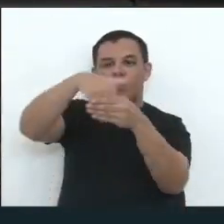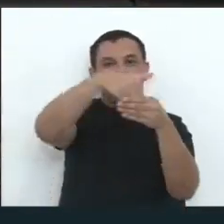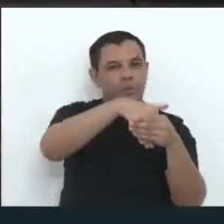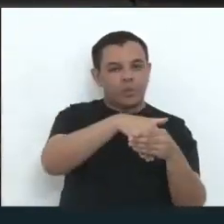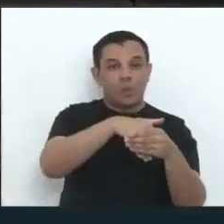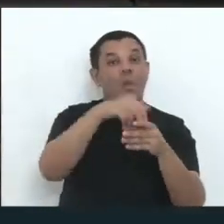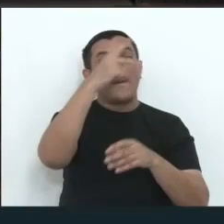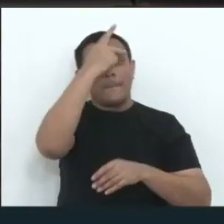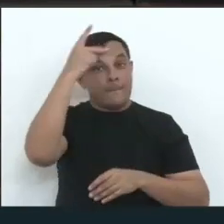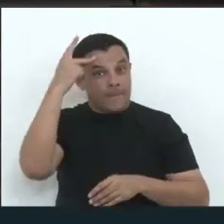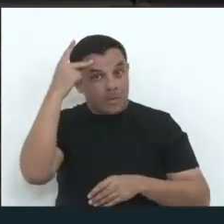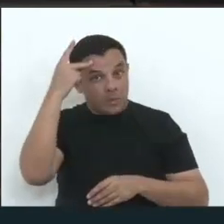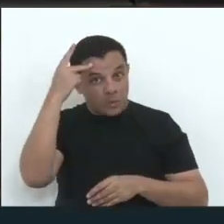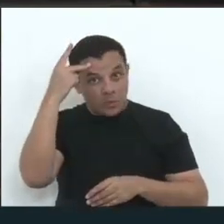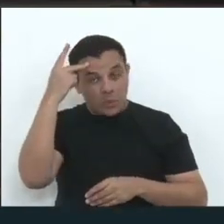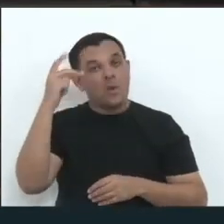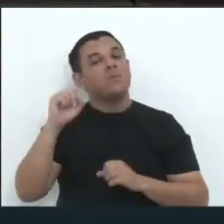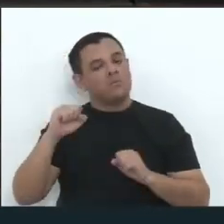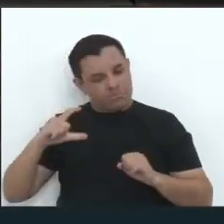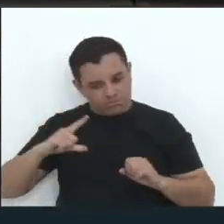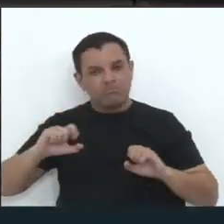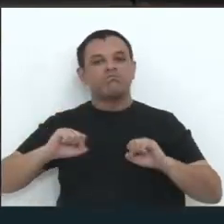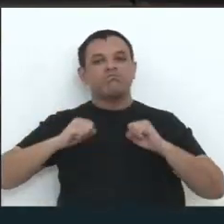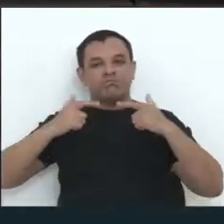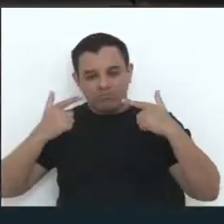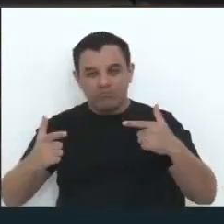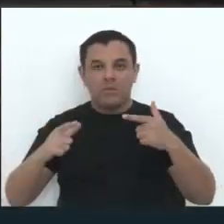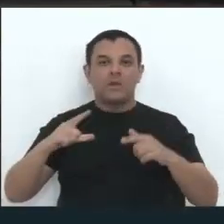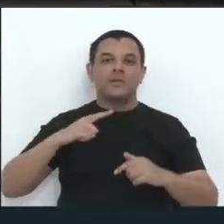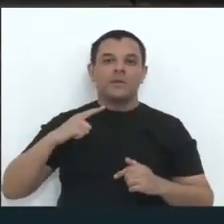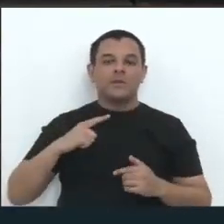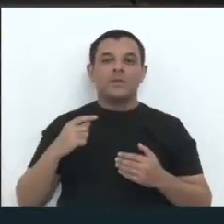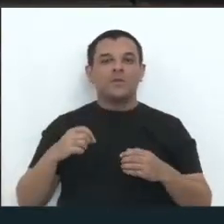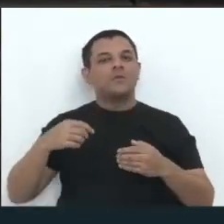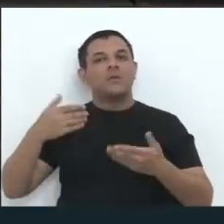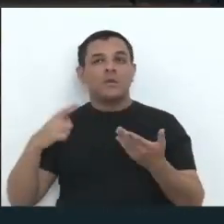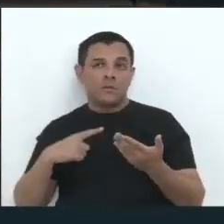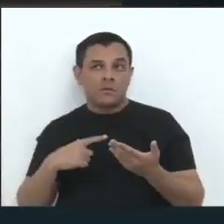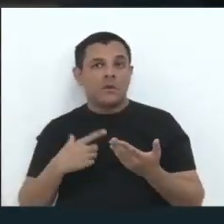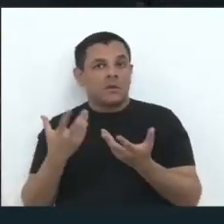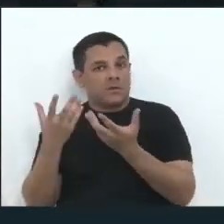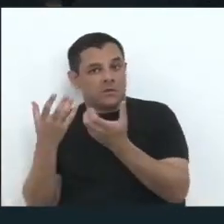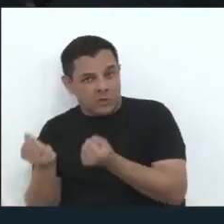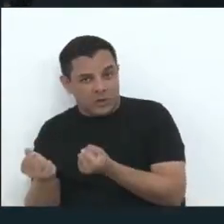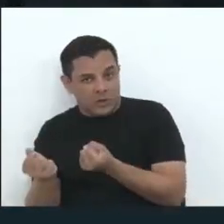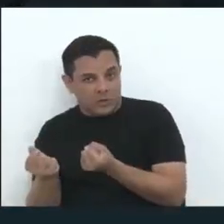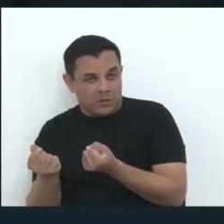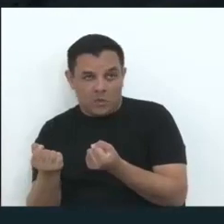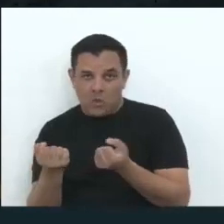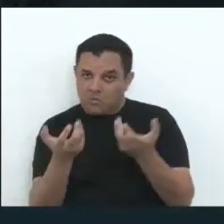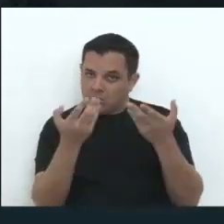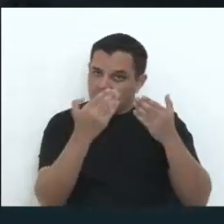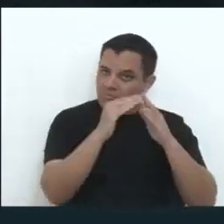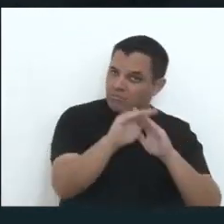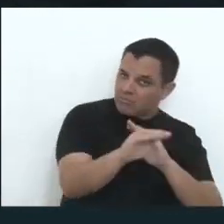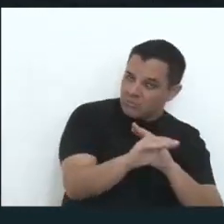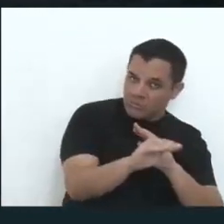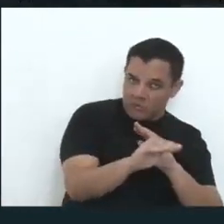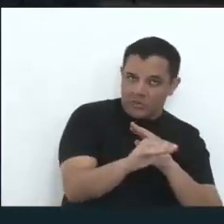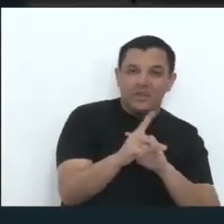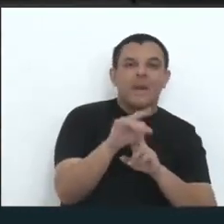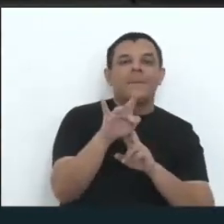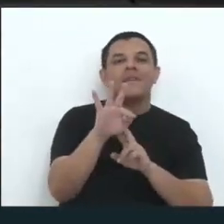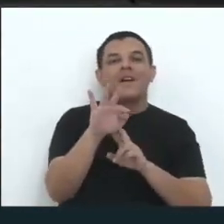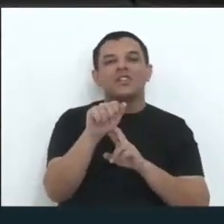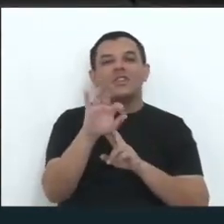pessoas se posicionarão se são a favor ou são contra a privatização.